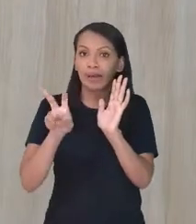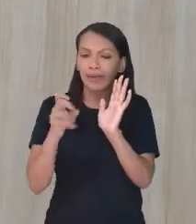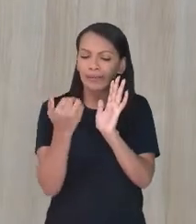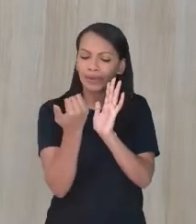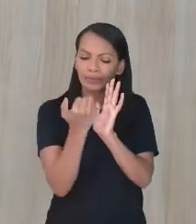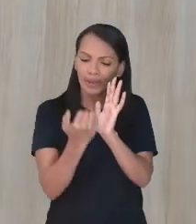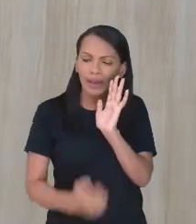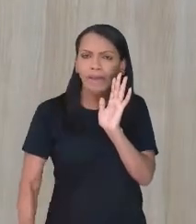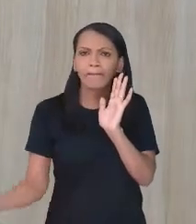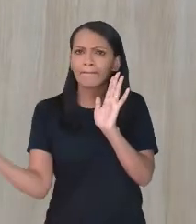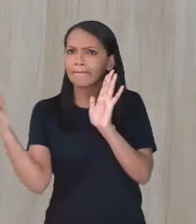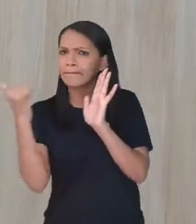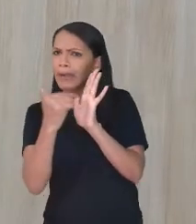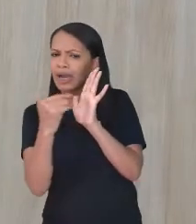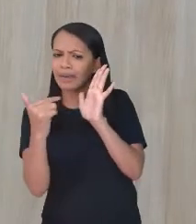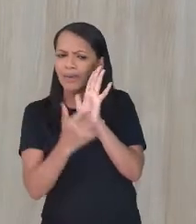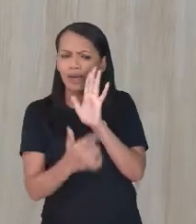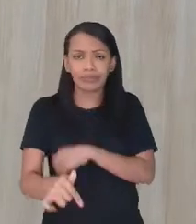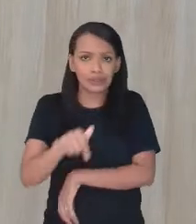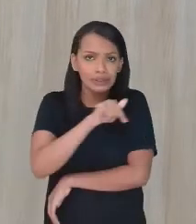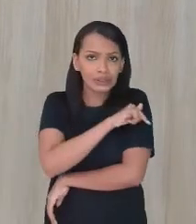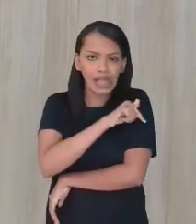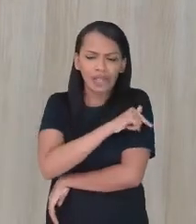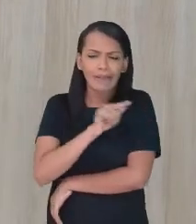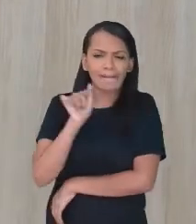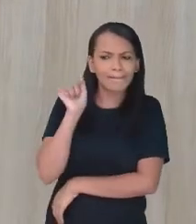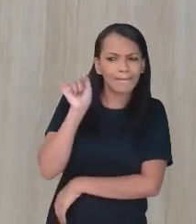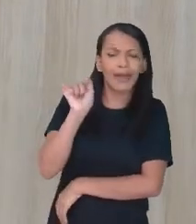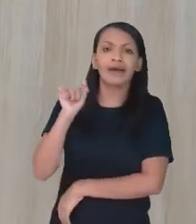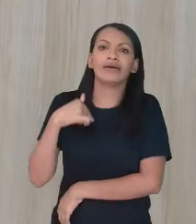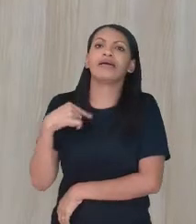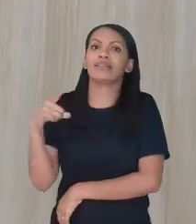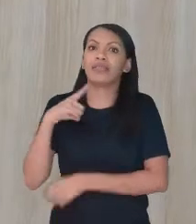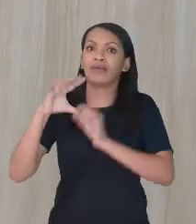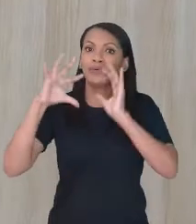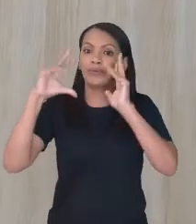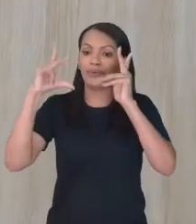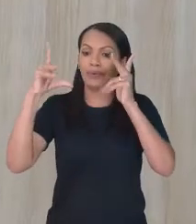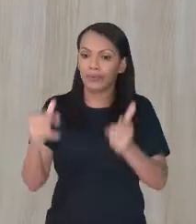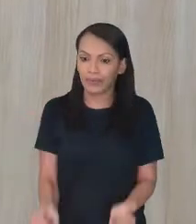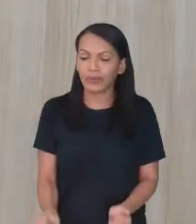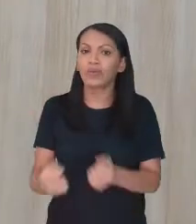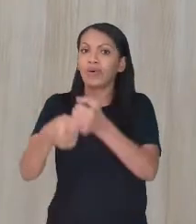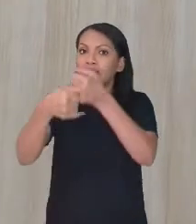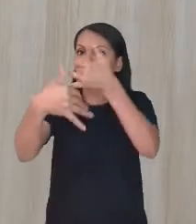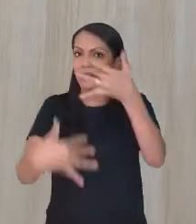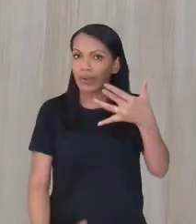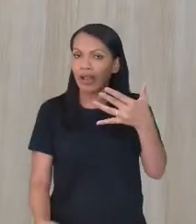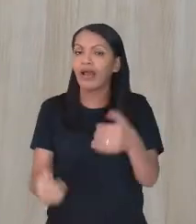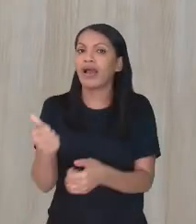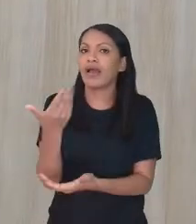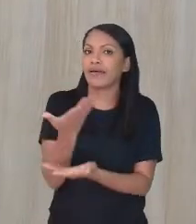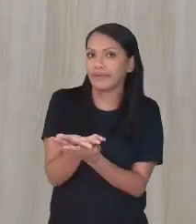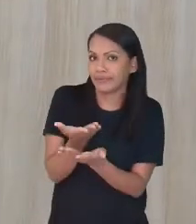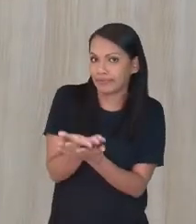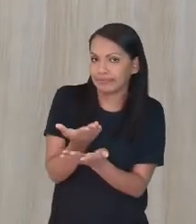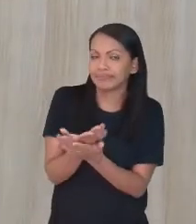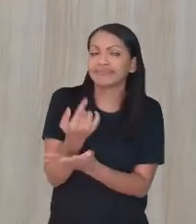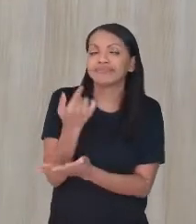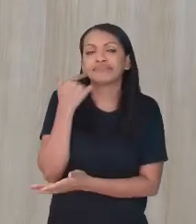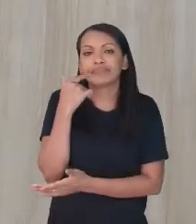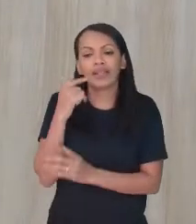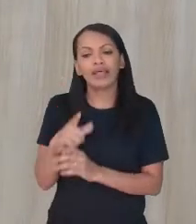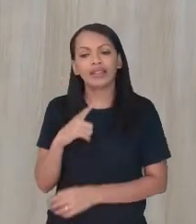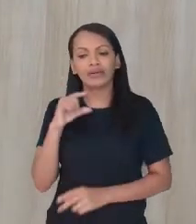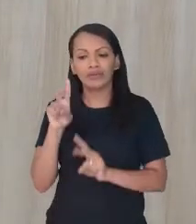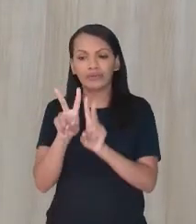lá na playlist do 7º ano, vai ter todas as aulas lá, e quando você clicar na aula, vai estar lá embaixo o